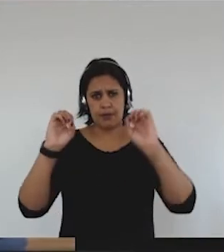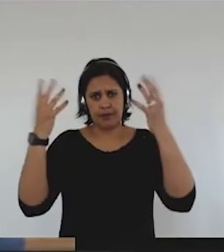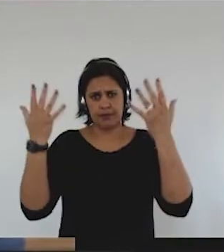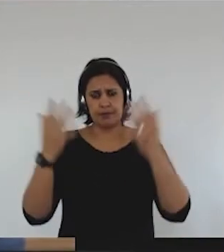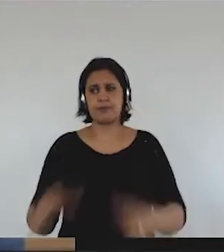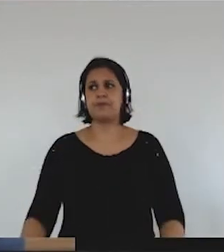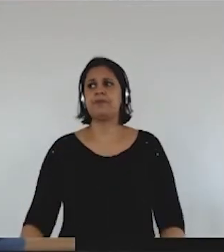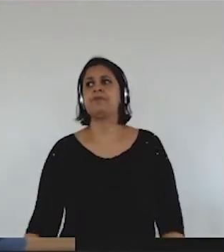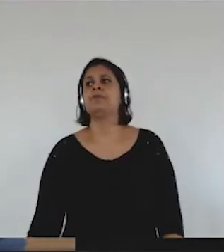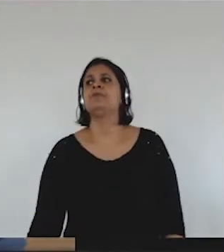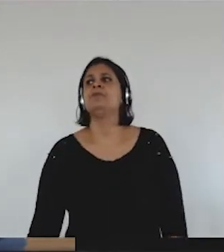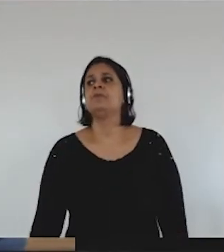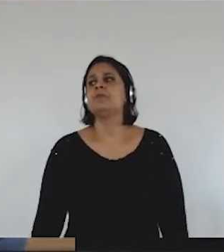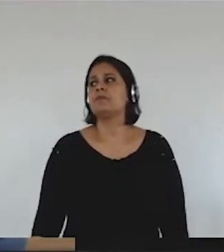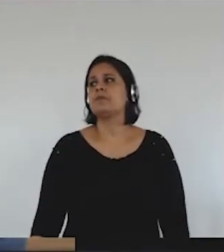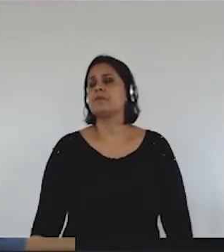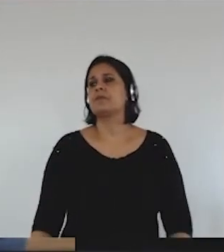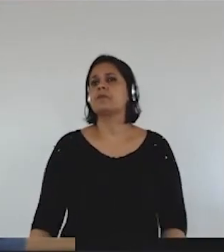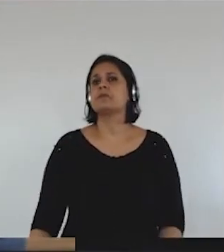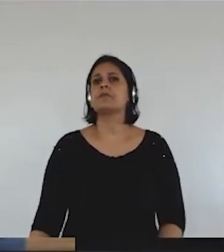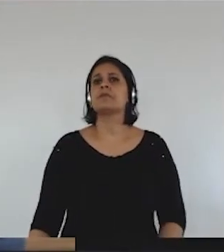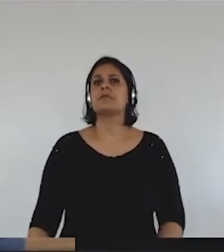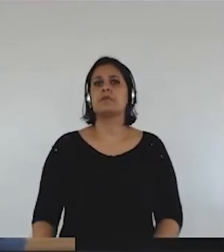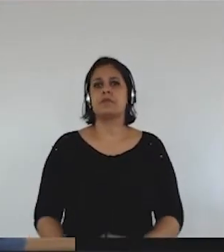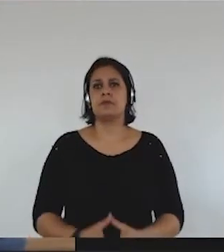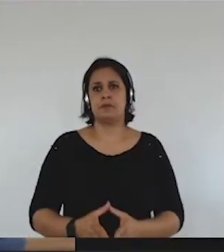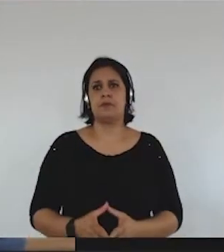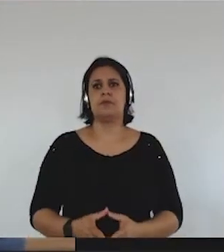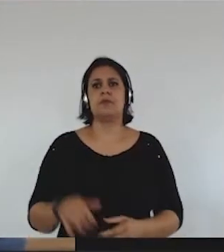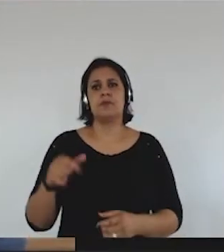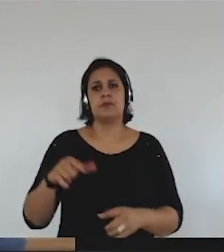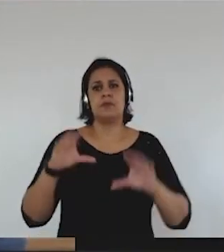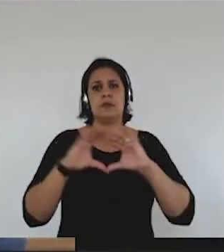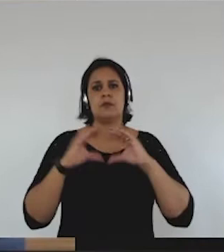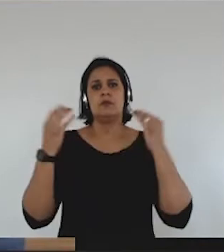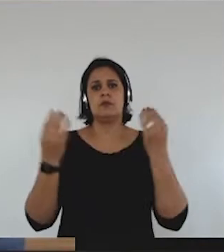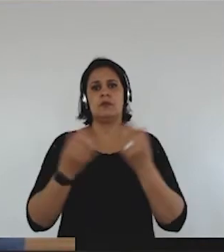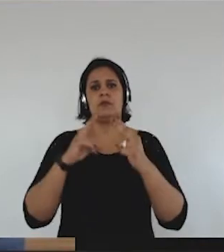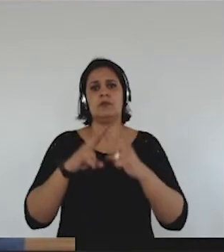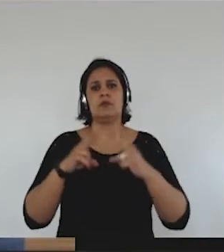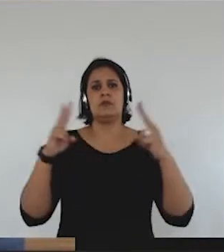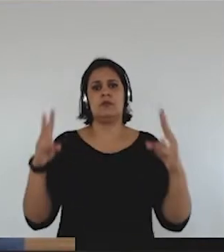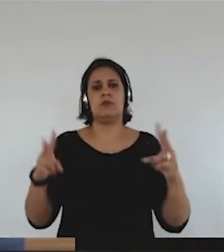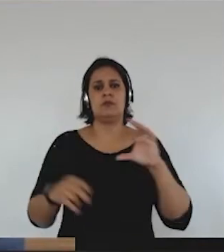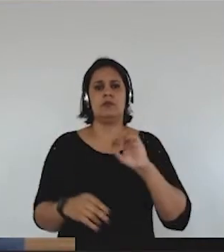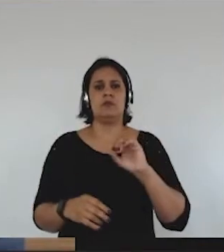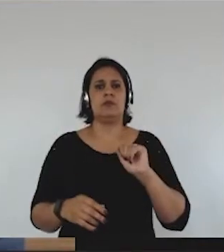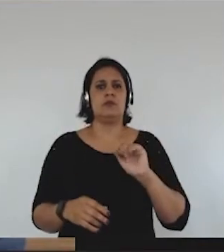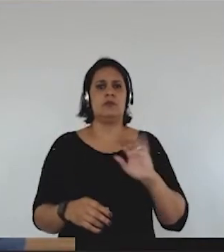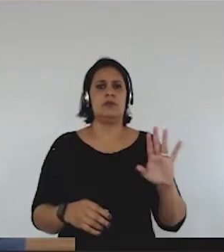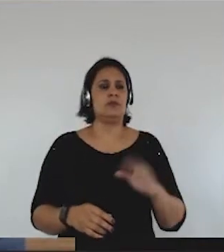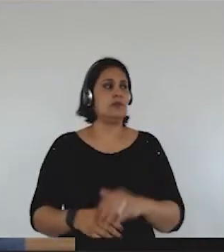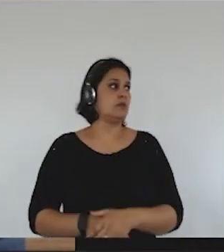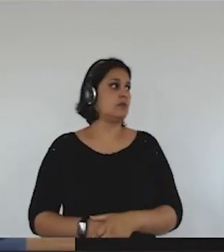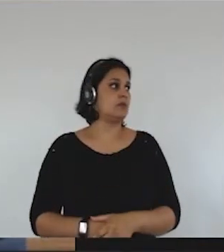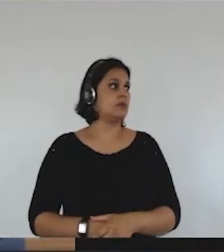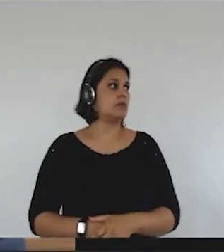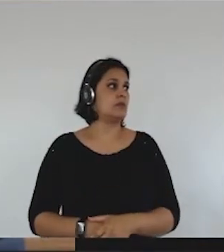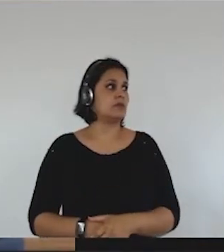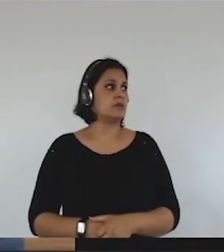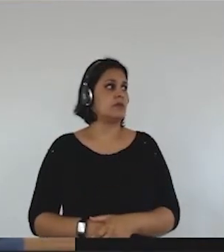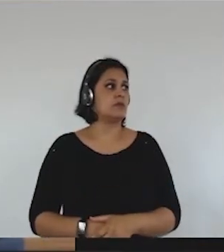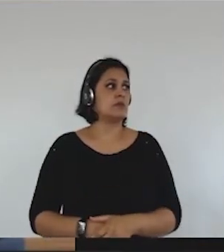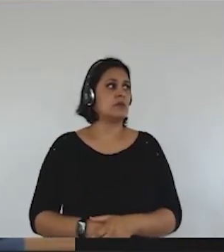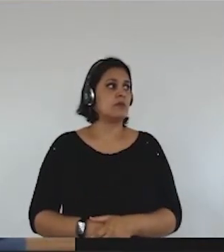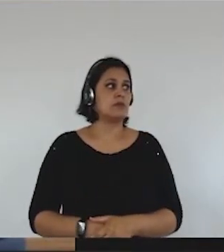nesse imenso congresso digital da Ordem dos Advogados do Brasil. Com essas palavras,